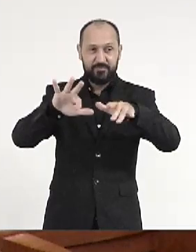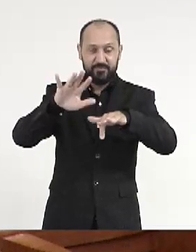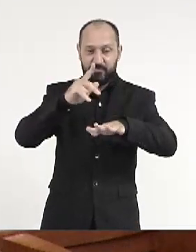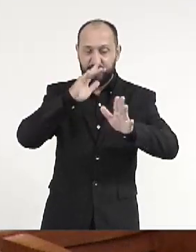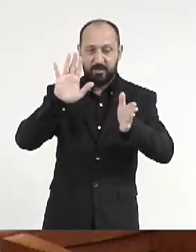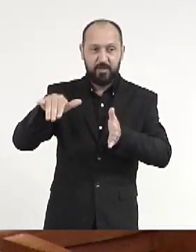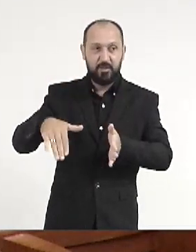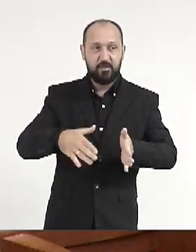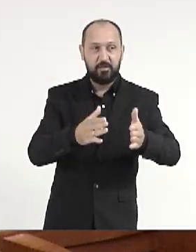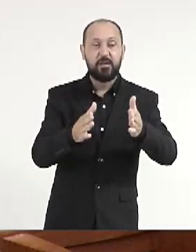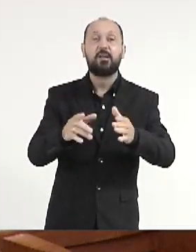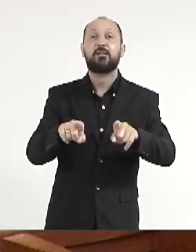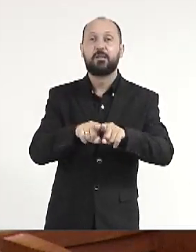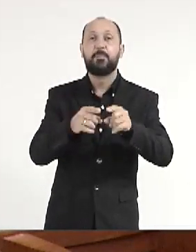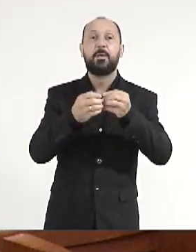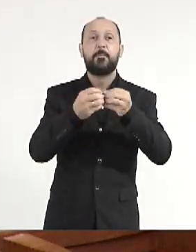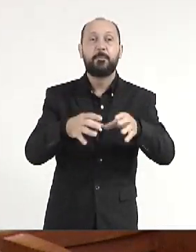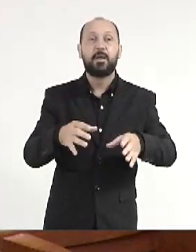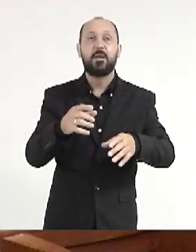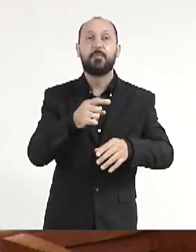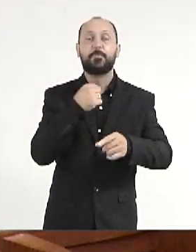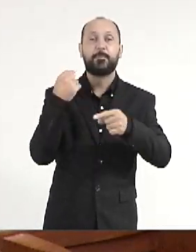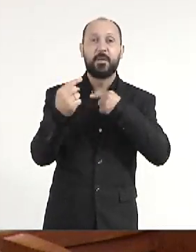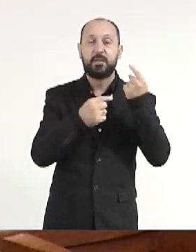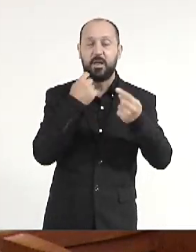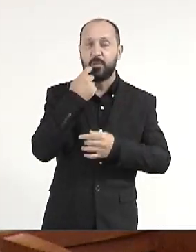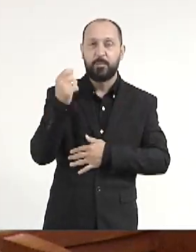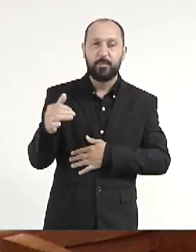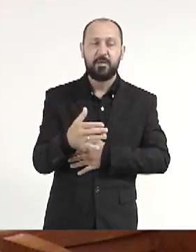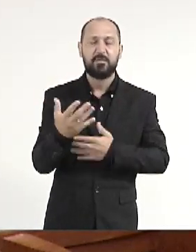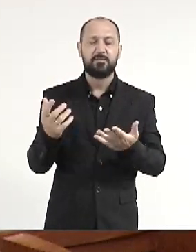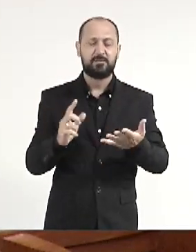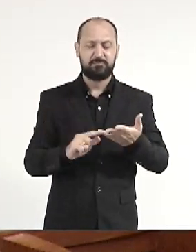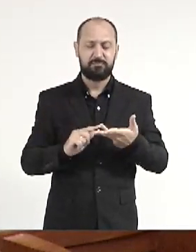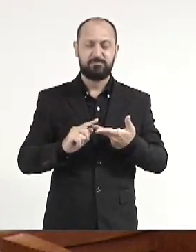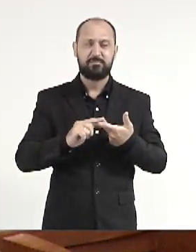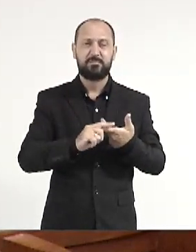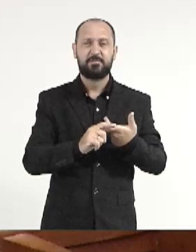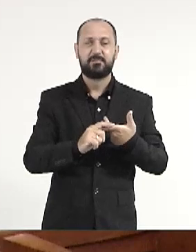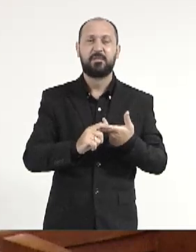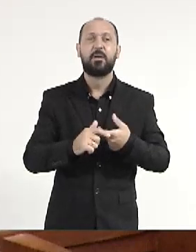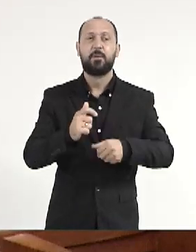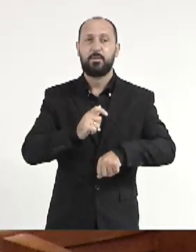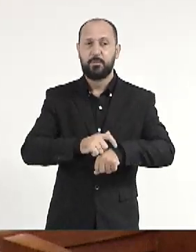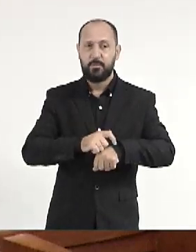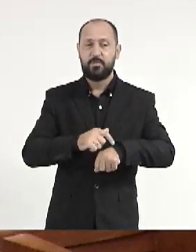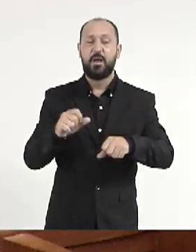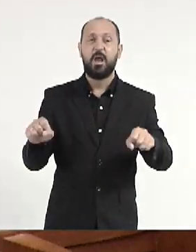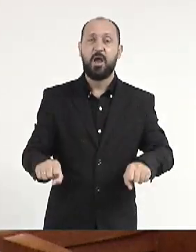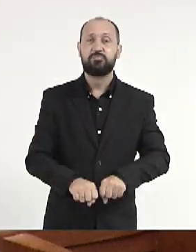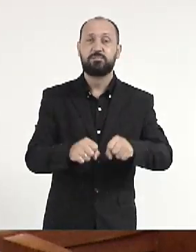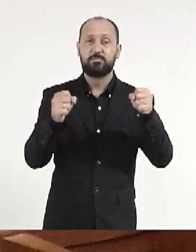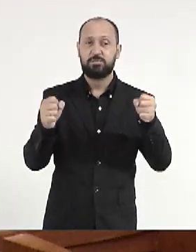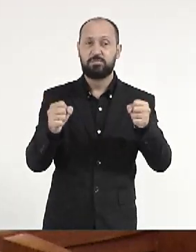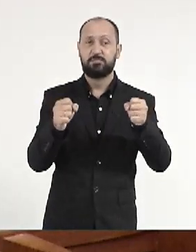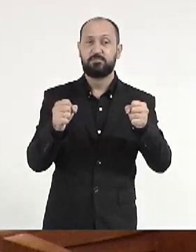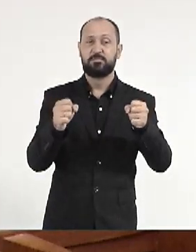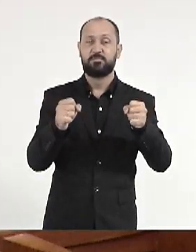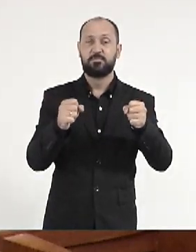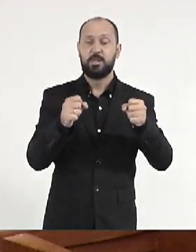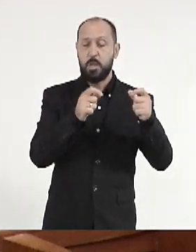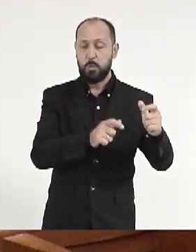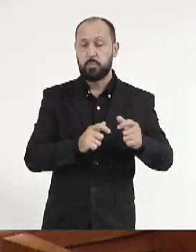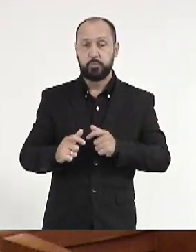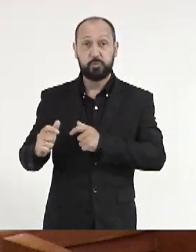rio, elas também mataram os peixes. Então, assim, a situação foi devastadora em todos os